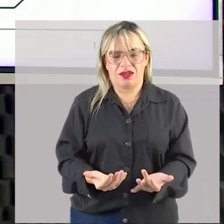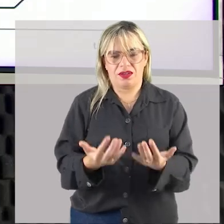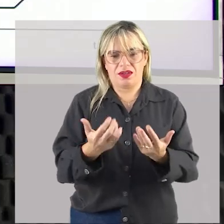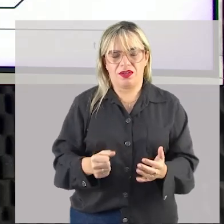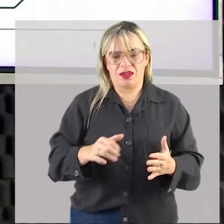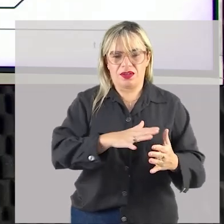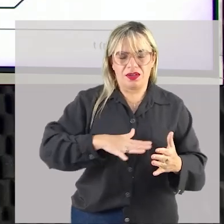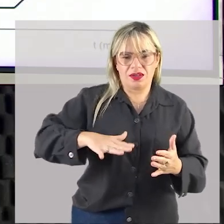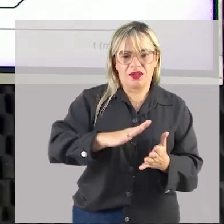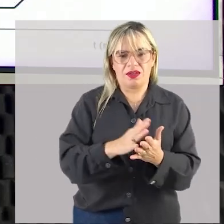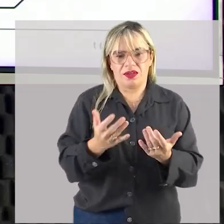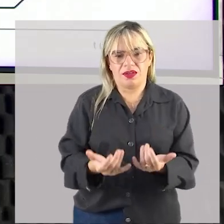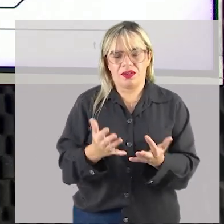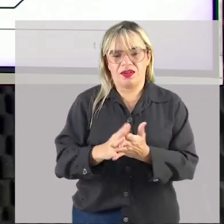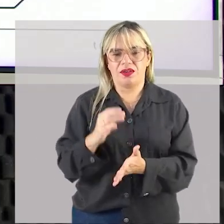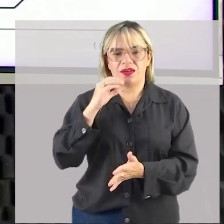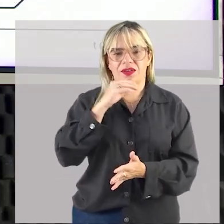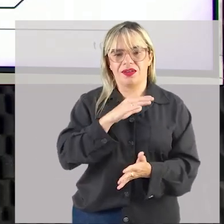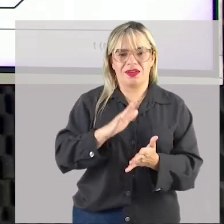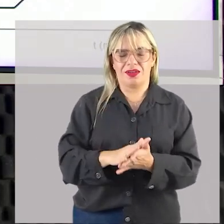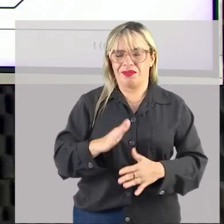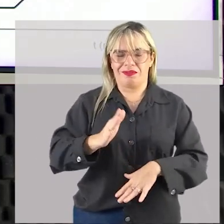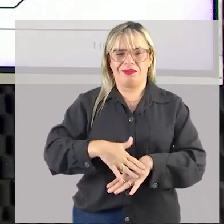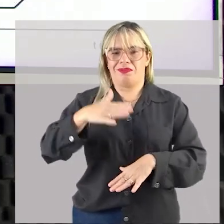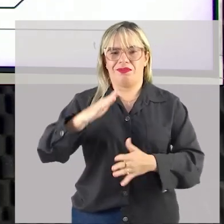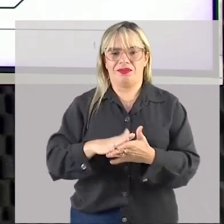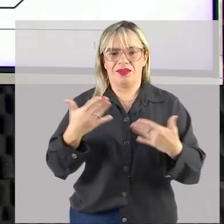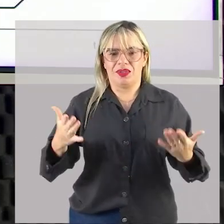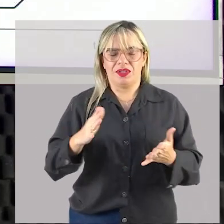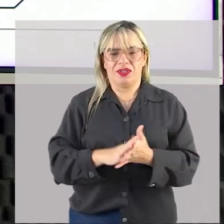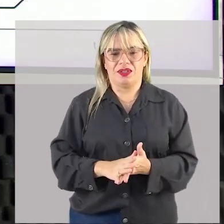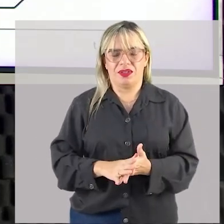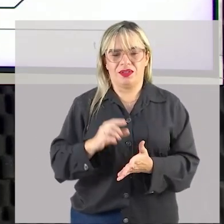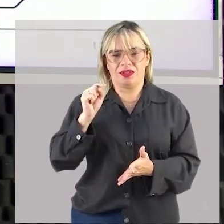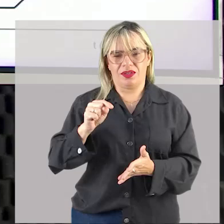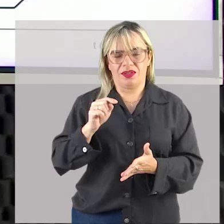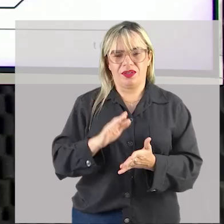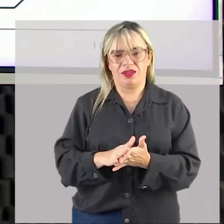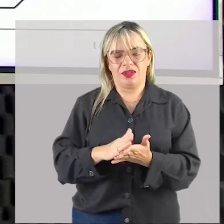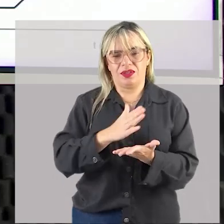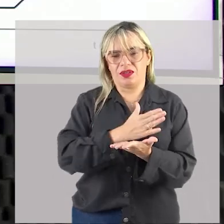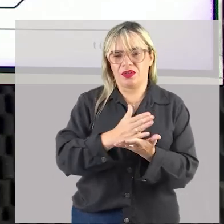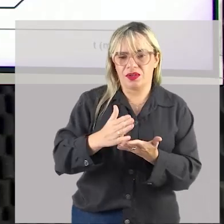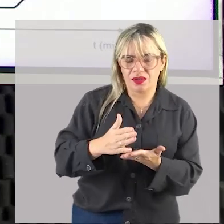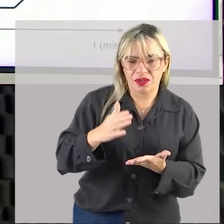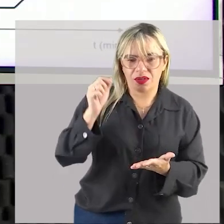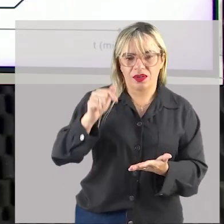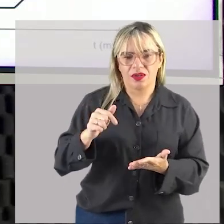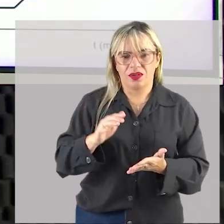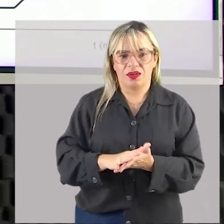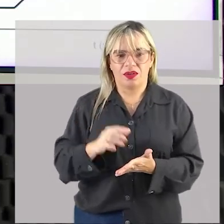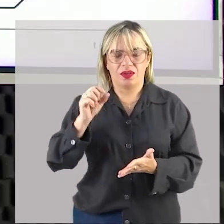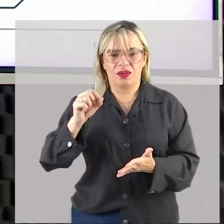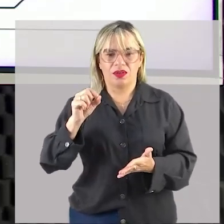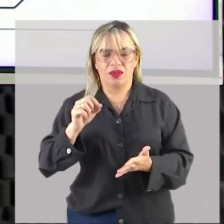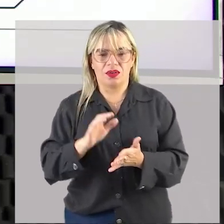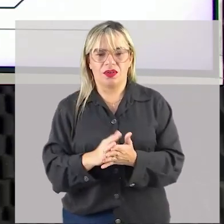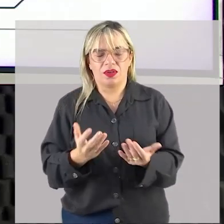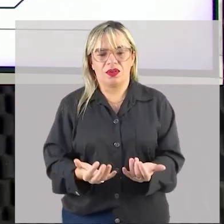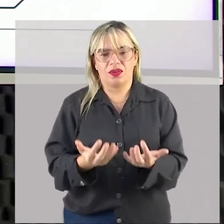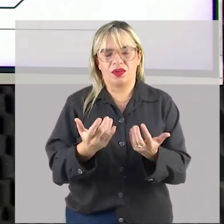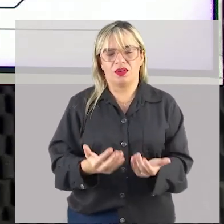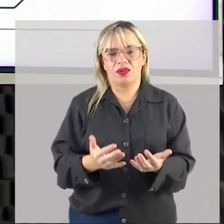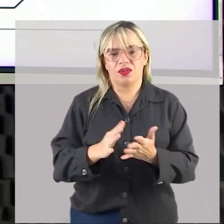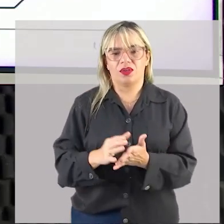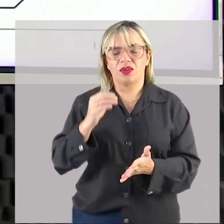naquele ambiente, quanto mais ela recebe calor, mais quente ela fica. Mas depois que ela começa a entrar em ebulição, todo o calor que eu forneço